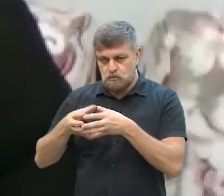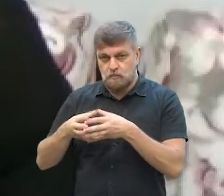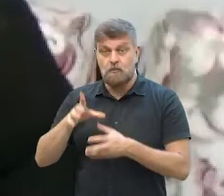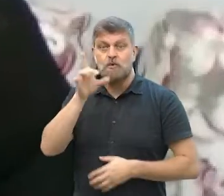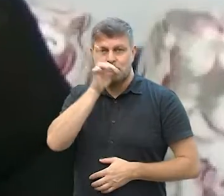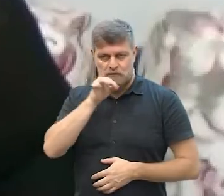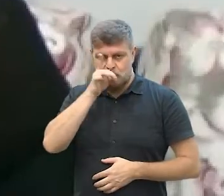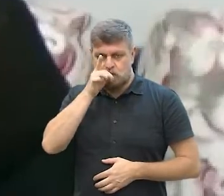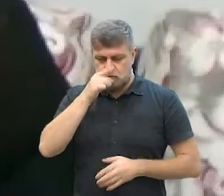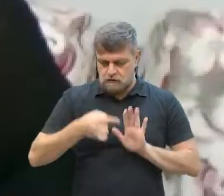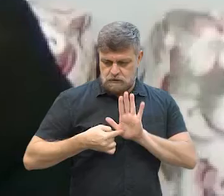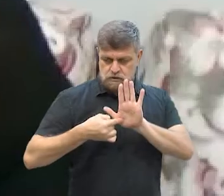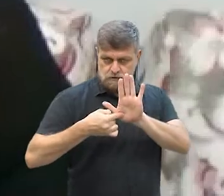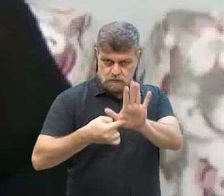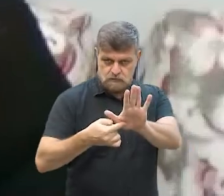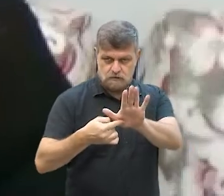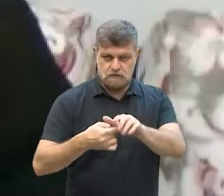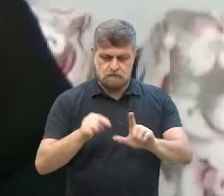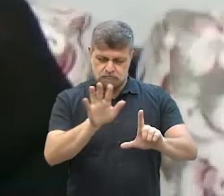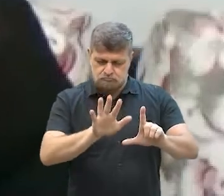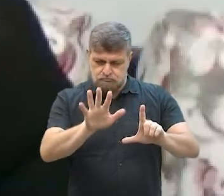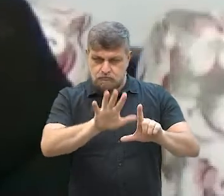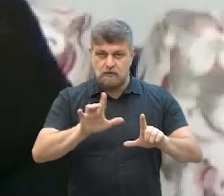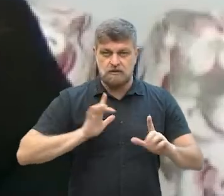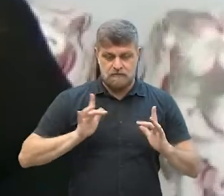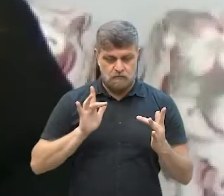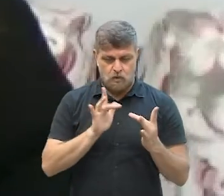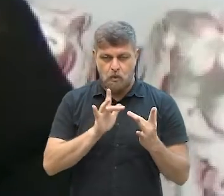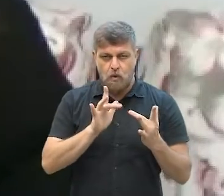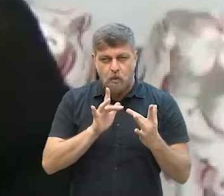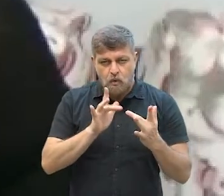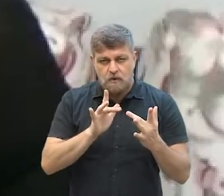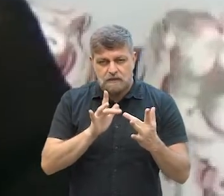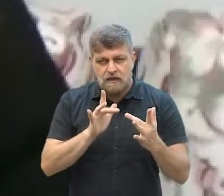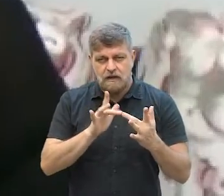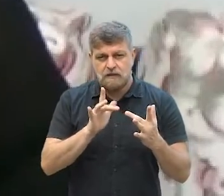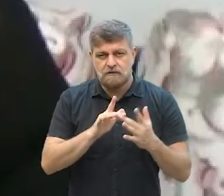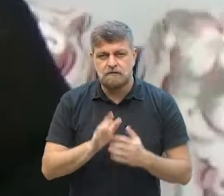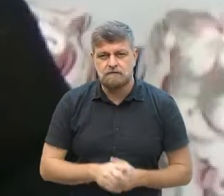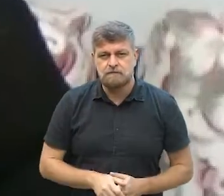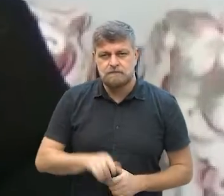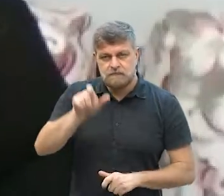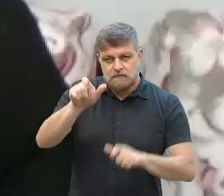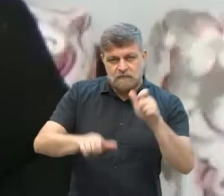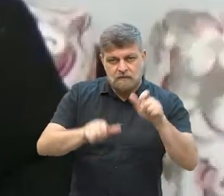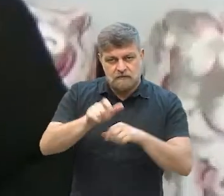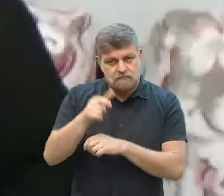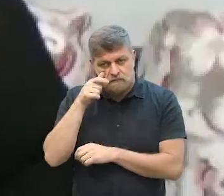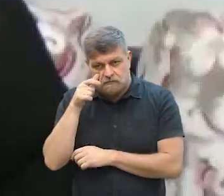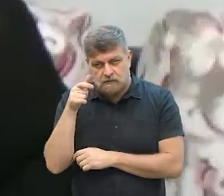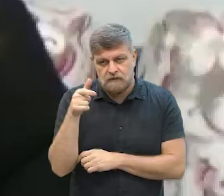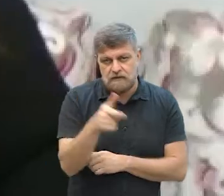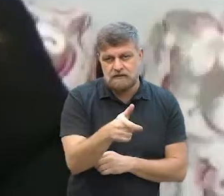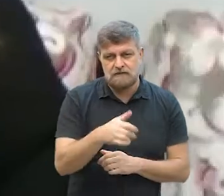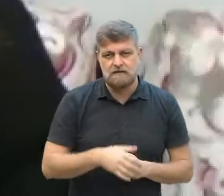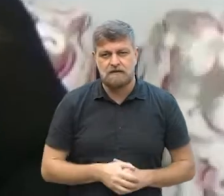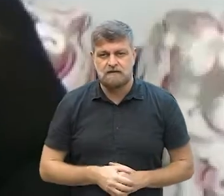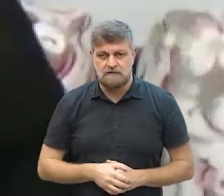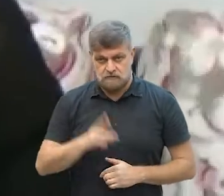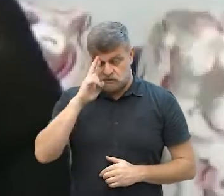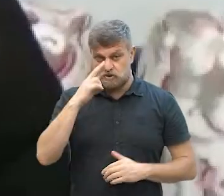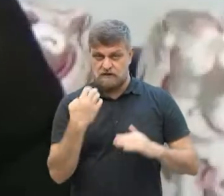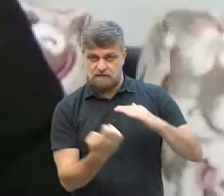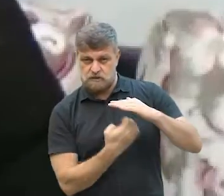domingo. Nós tivemos bastante contato com interessados, então